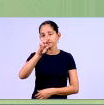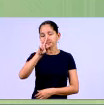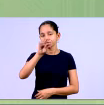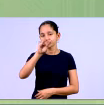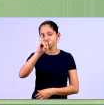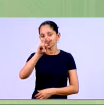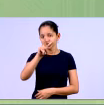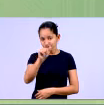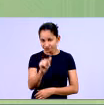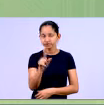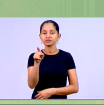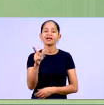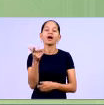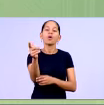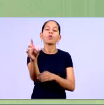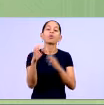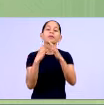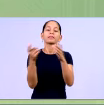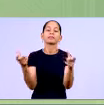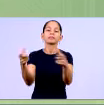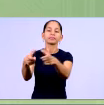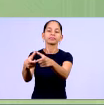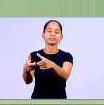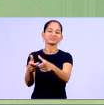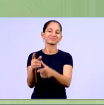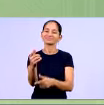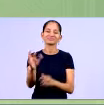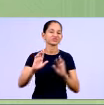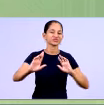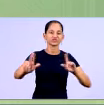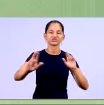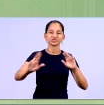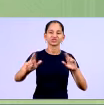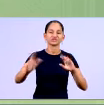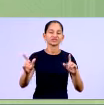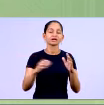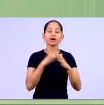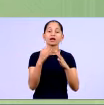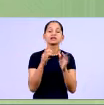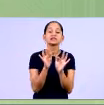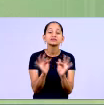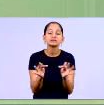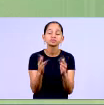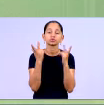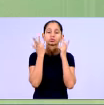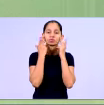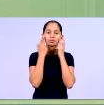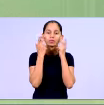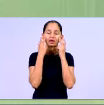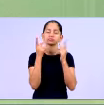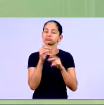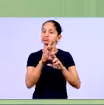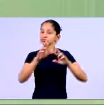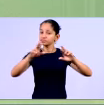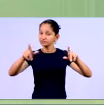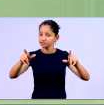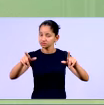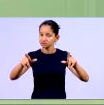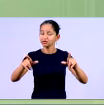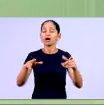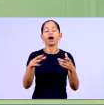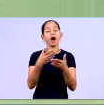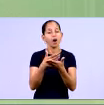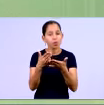empresas constituídas na forma de cooperativas têm impedimento para ser enquadrada como ME ou EPP, salvo as